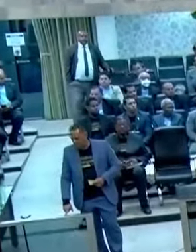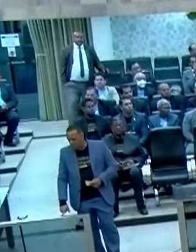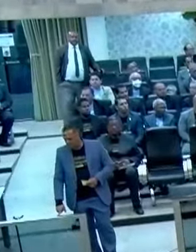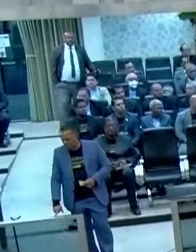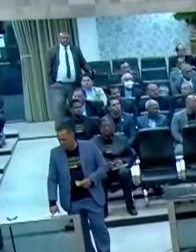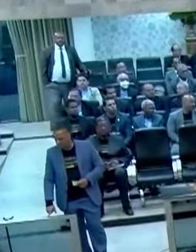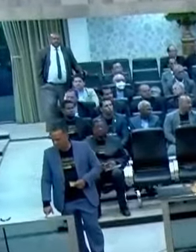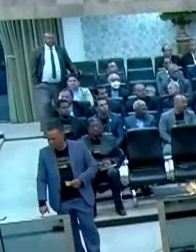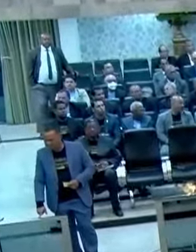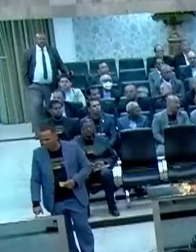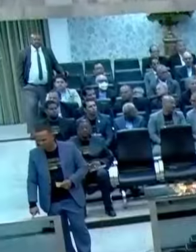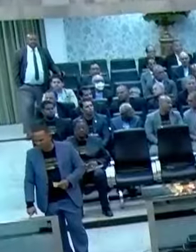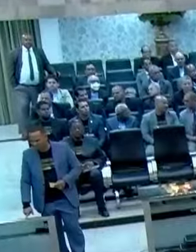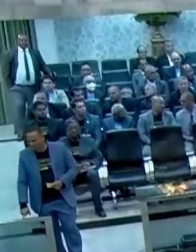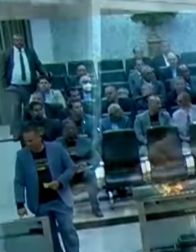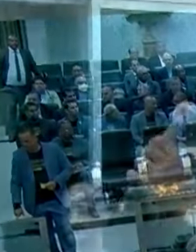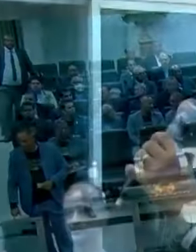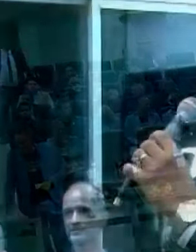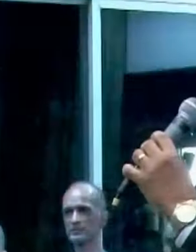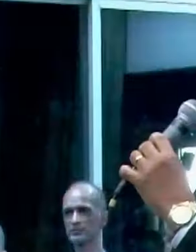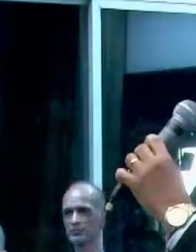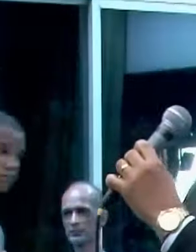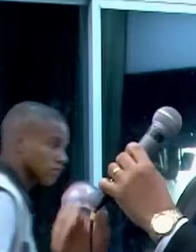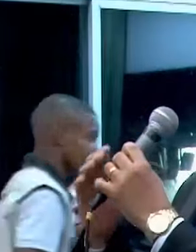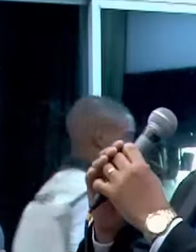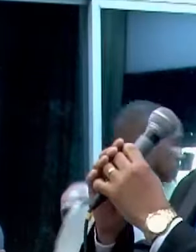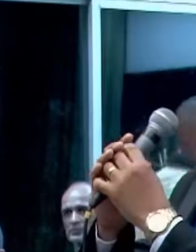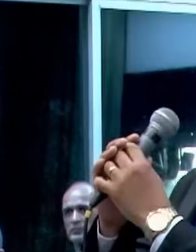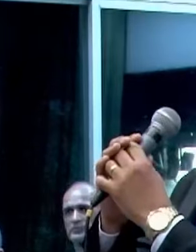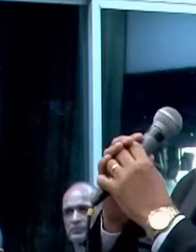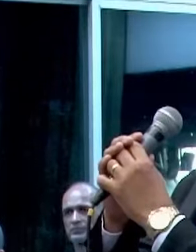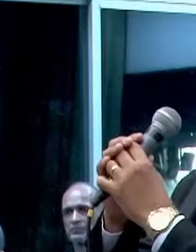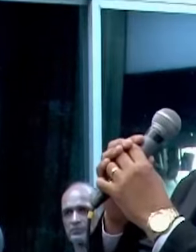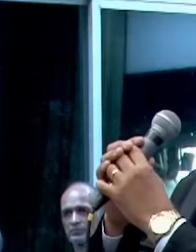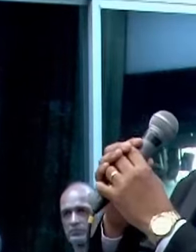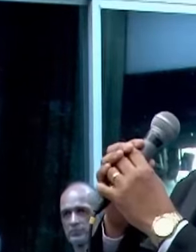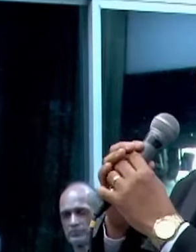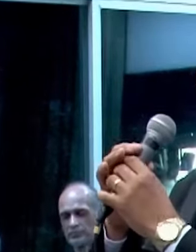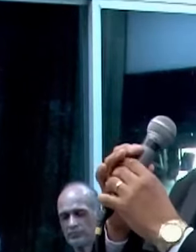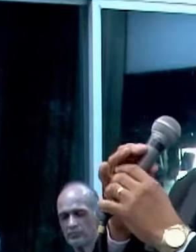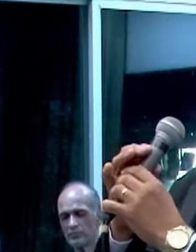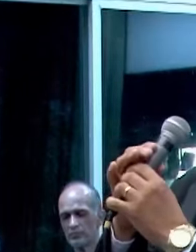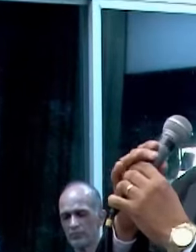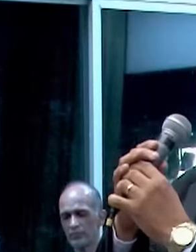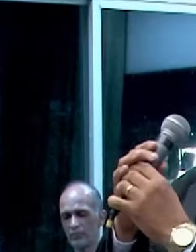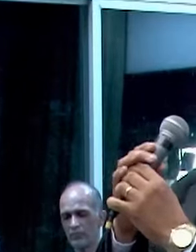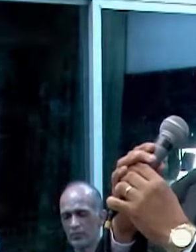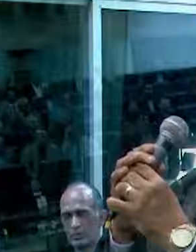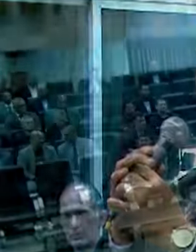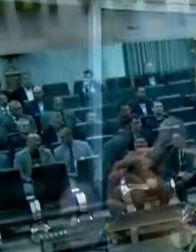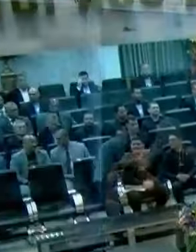Senhor. Seu nome será louvado para sempre.